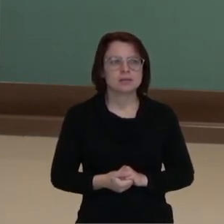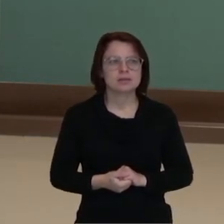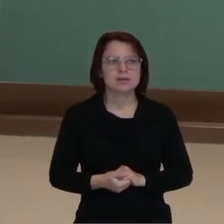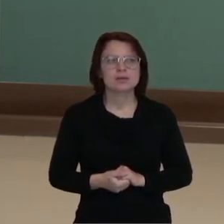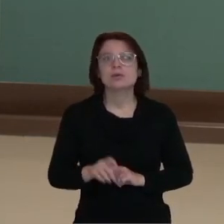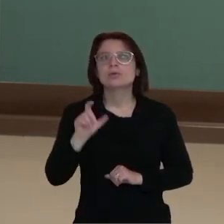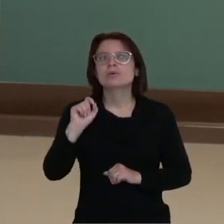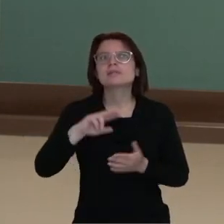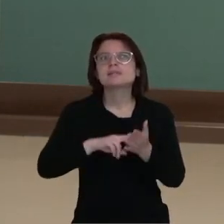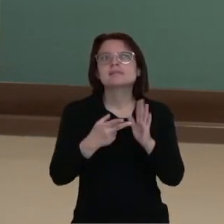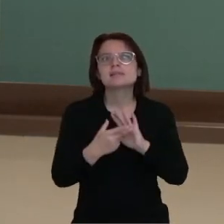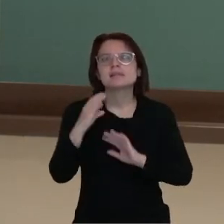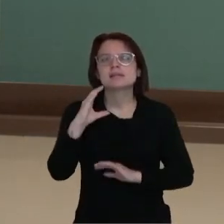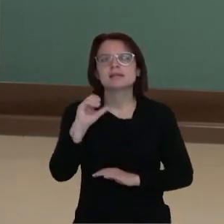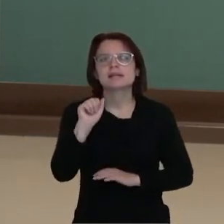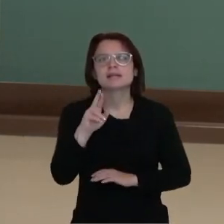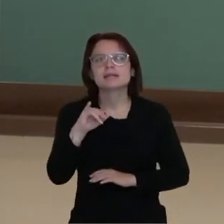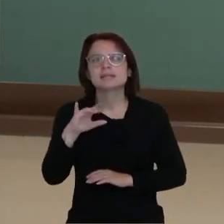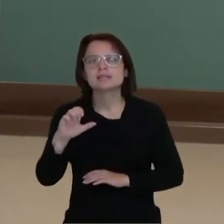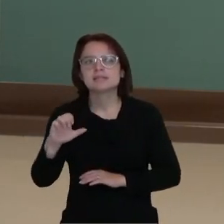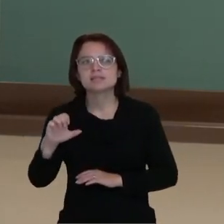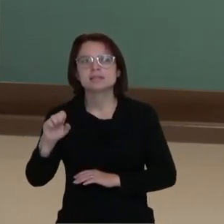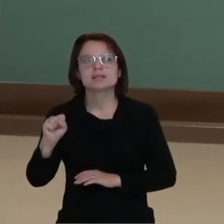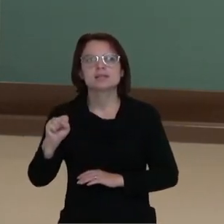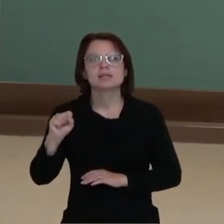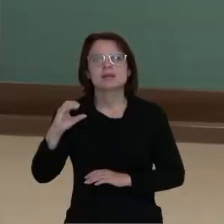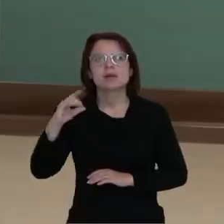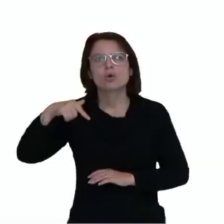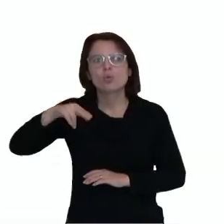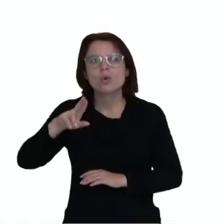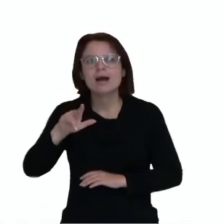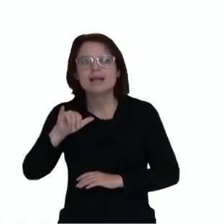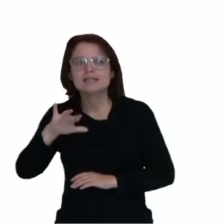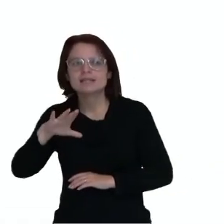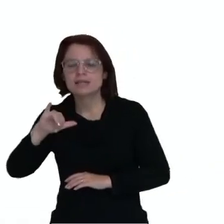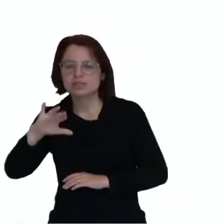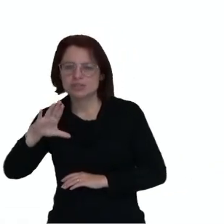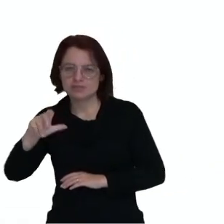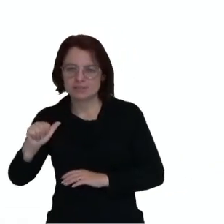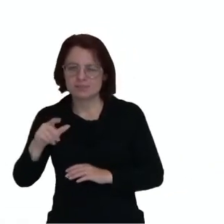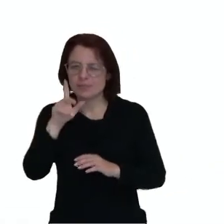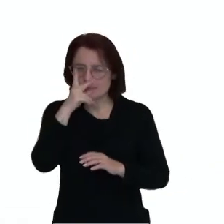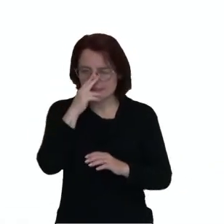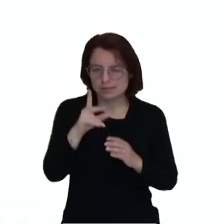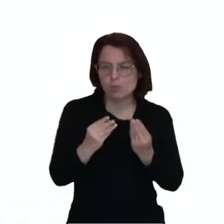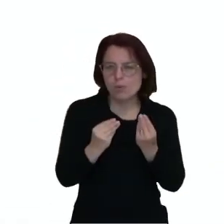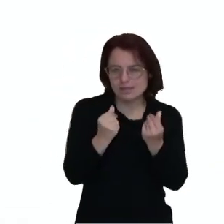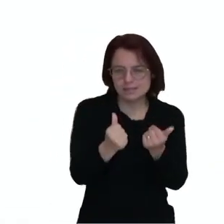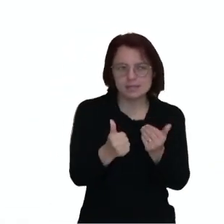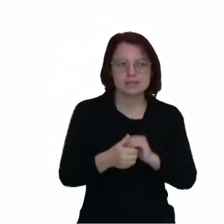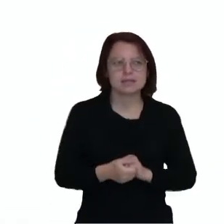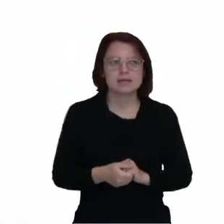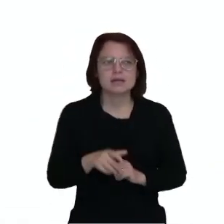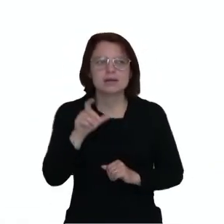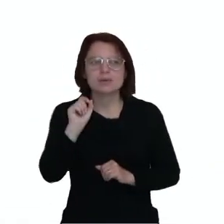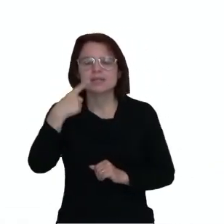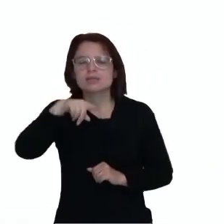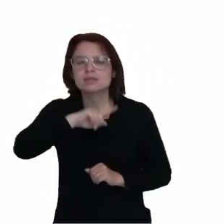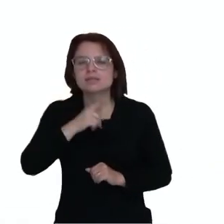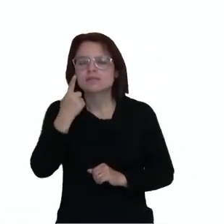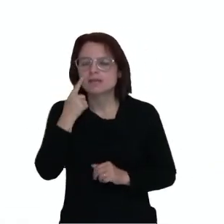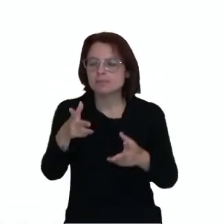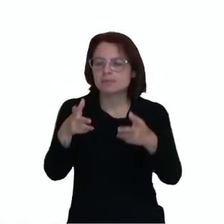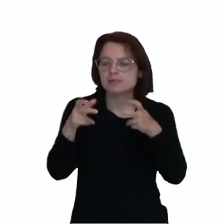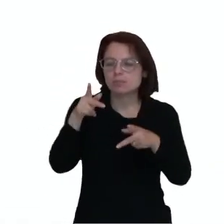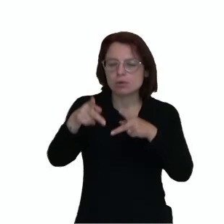são características qualitativas? São consideradas variáveis discretas que aparecem nas populações, né?